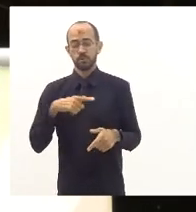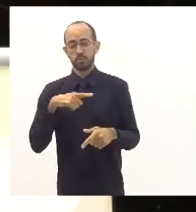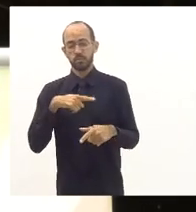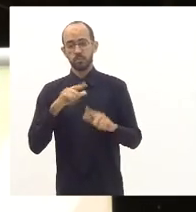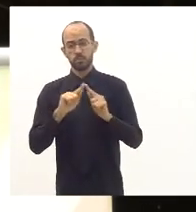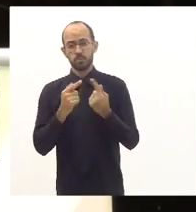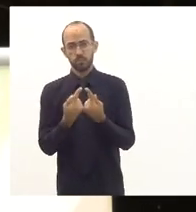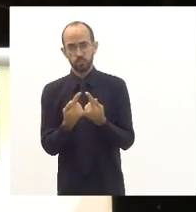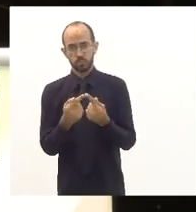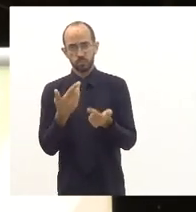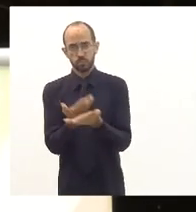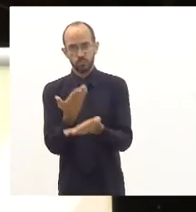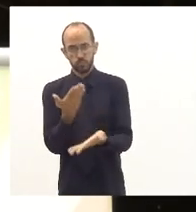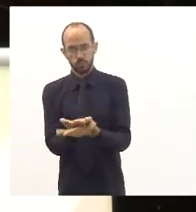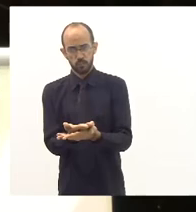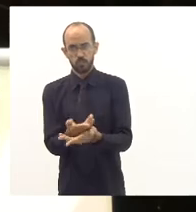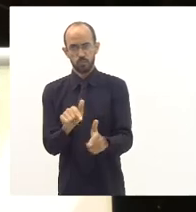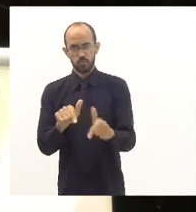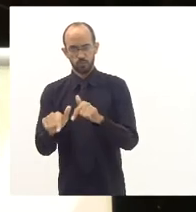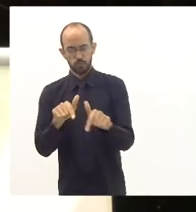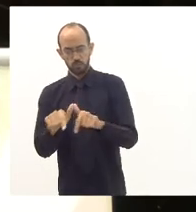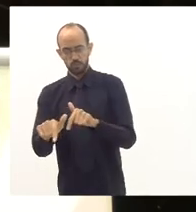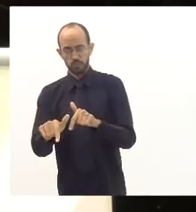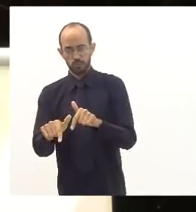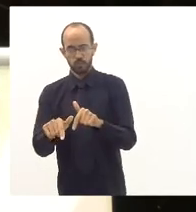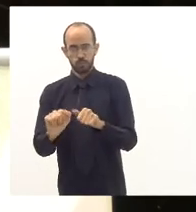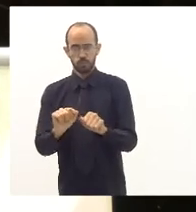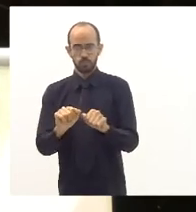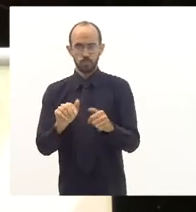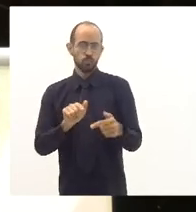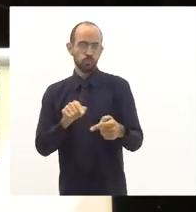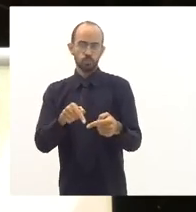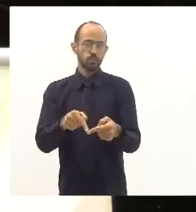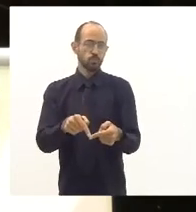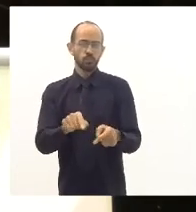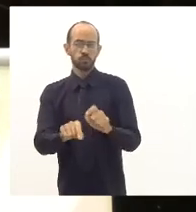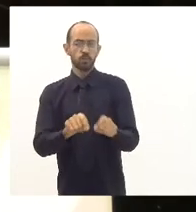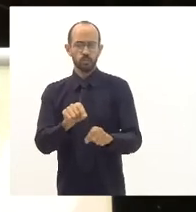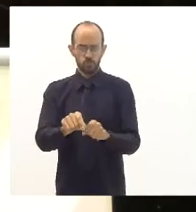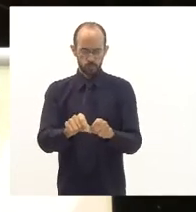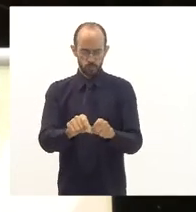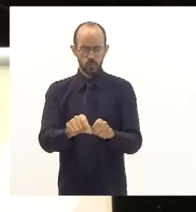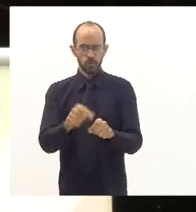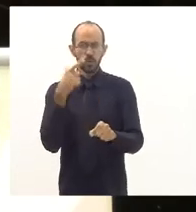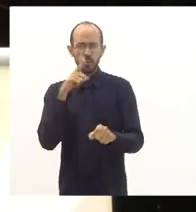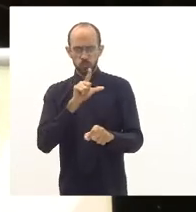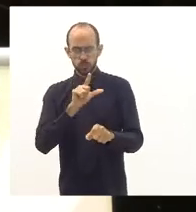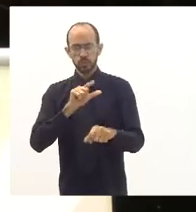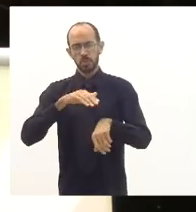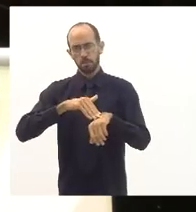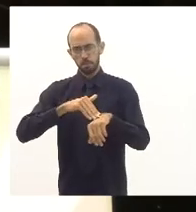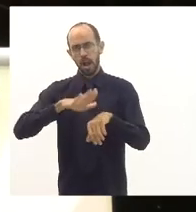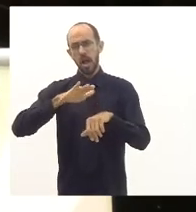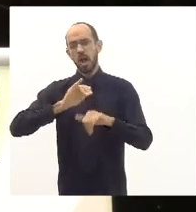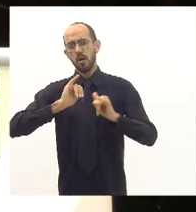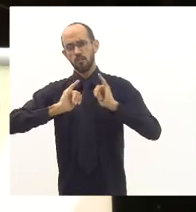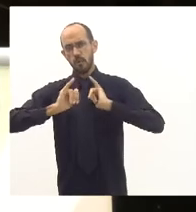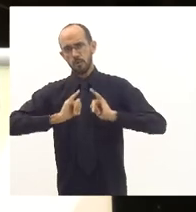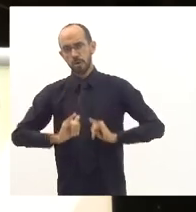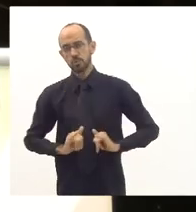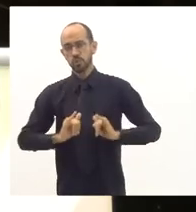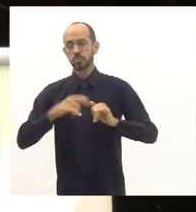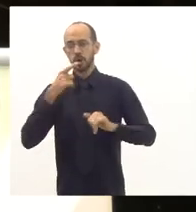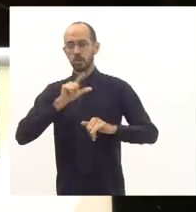de estudo, um grupo de trabalho que visa obter o maior número de informações para jogar